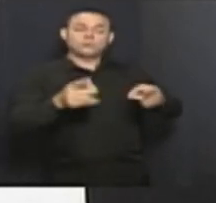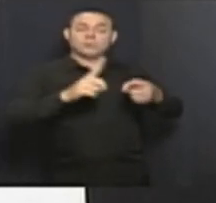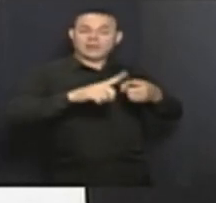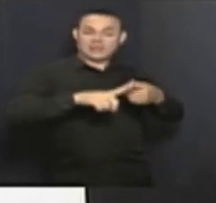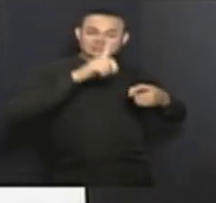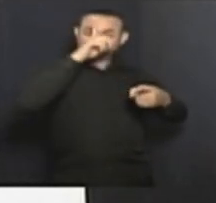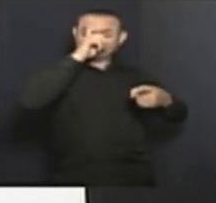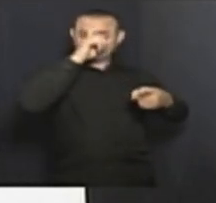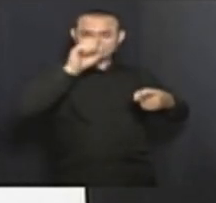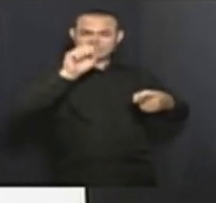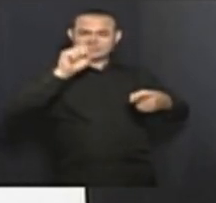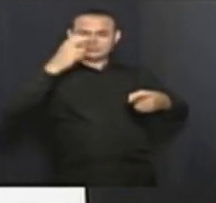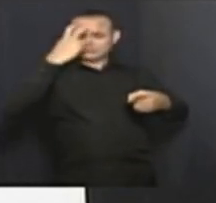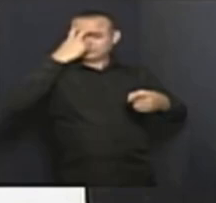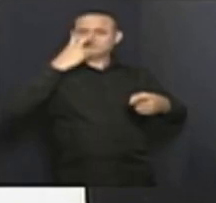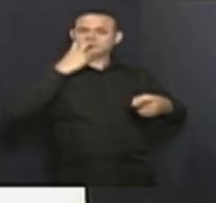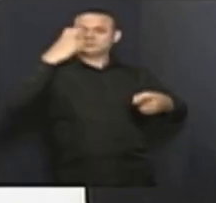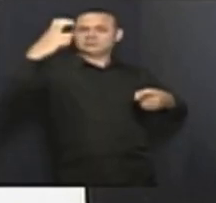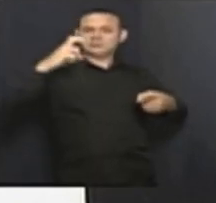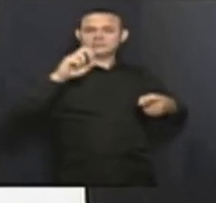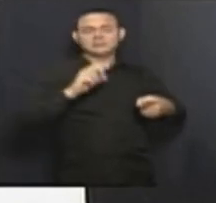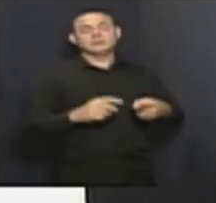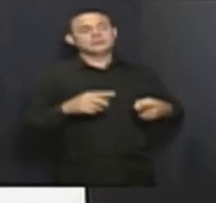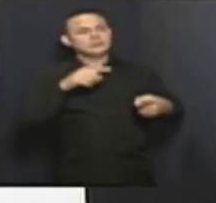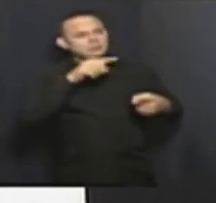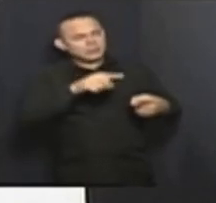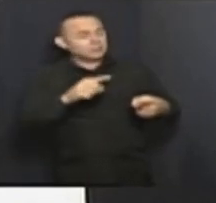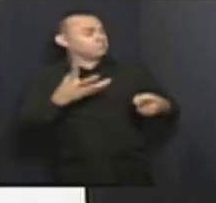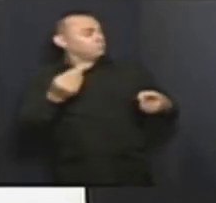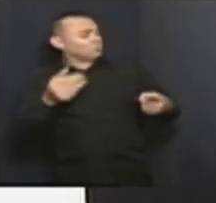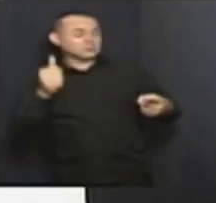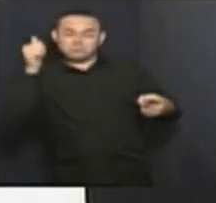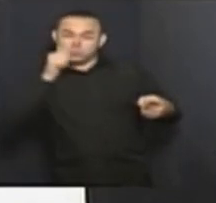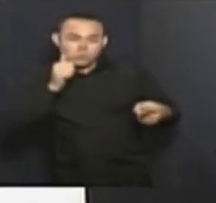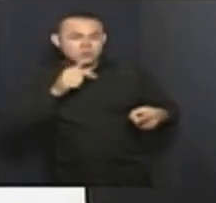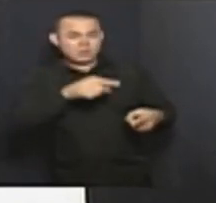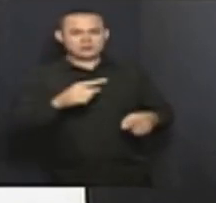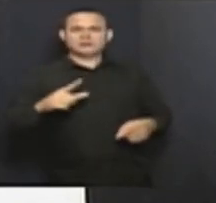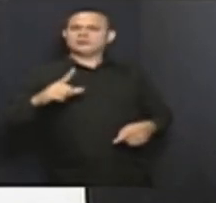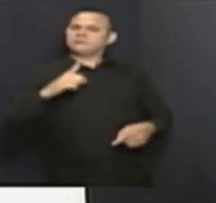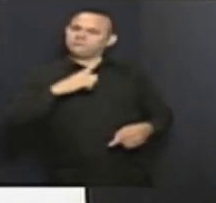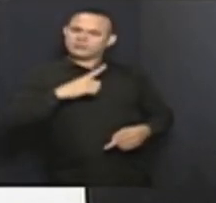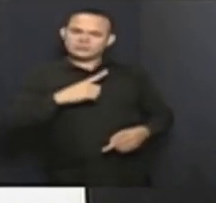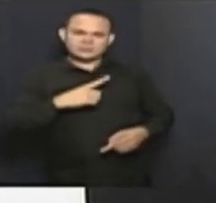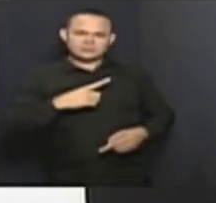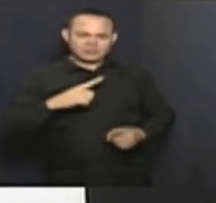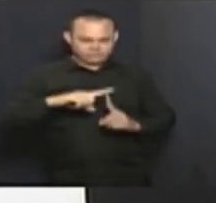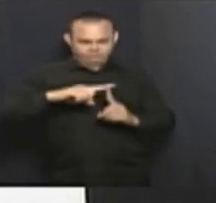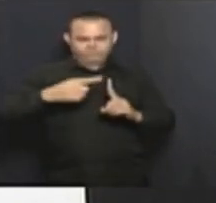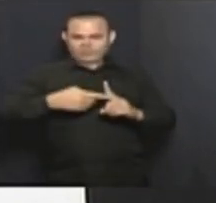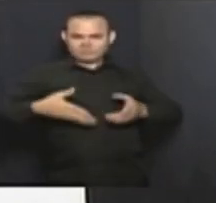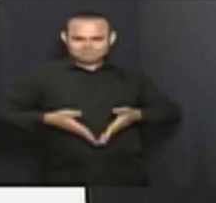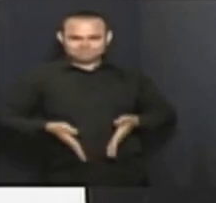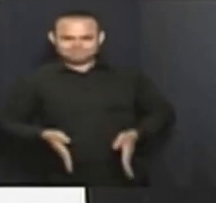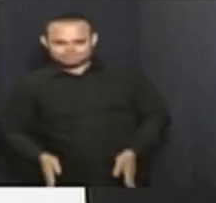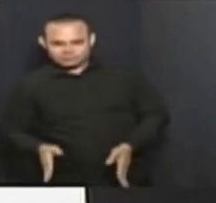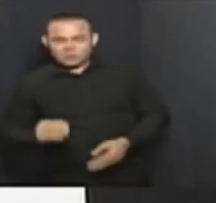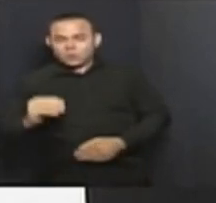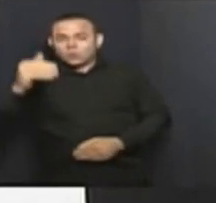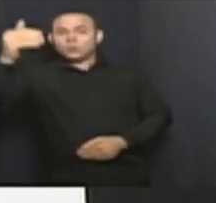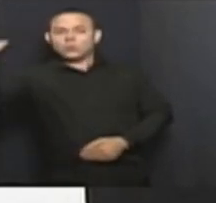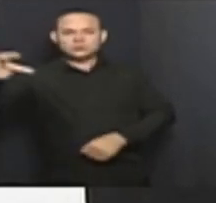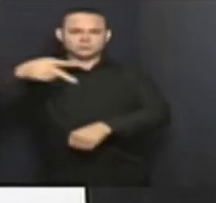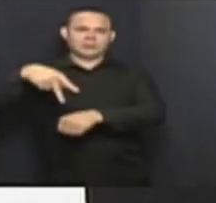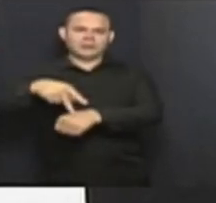maternidade de corumbá muitas pessoas muitas mulheres vão ter crianças fora ter filhos fórum de corumbá